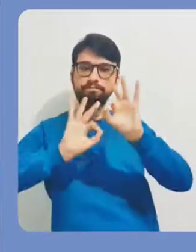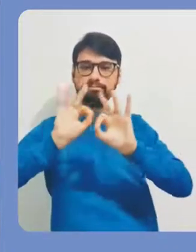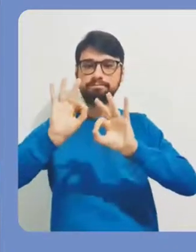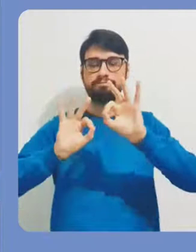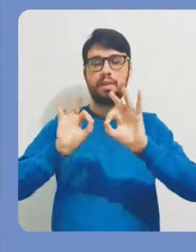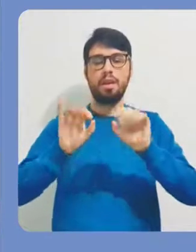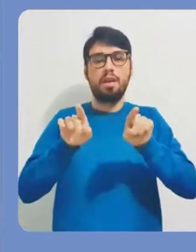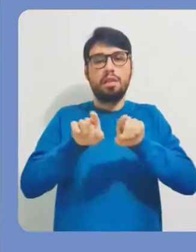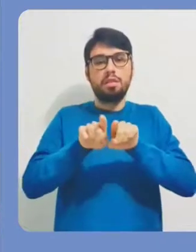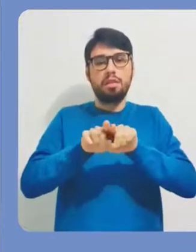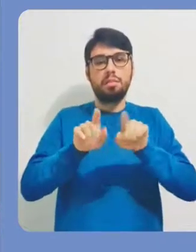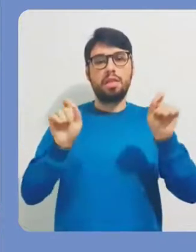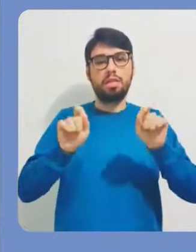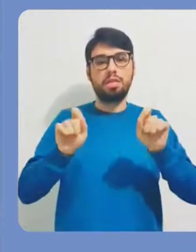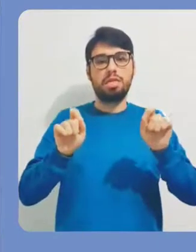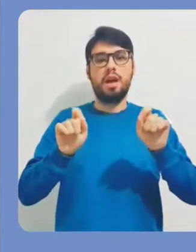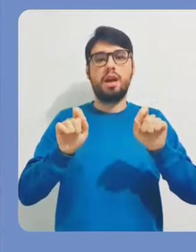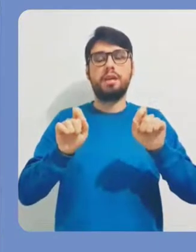Word.